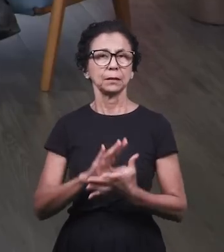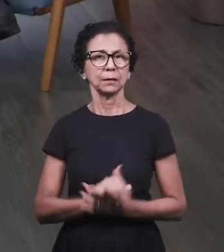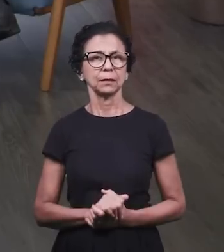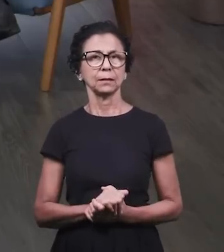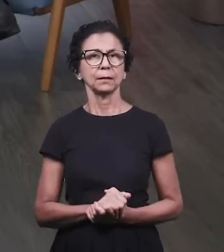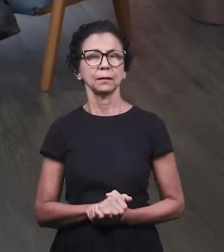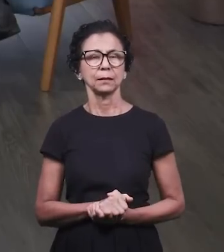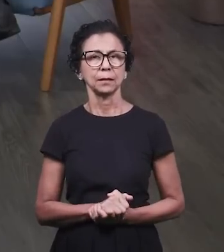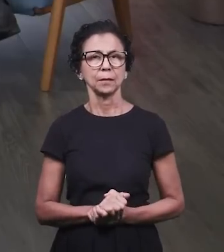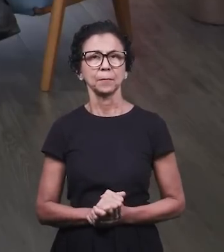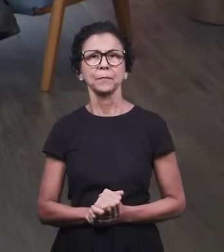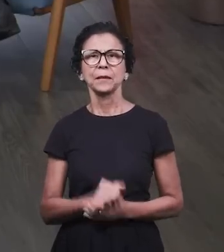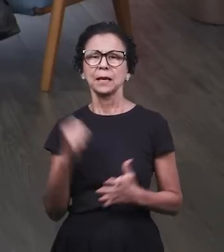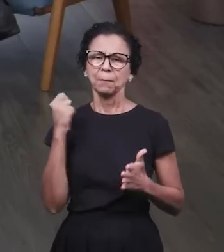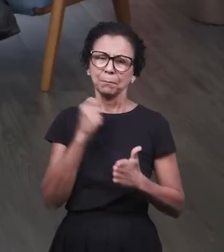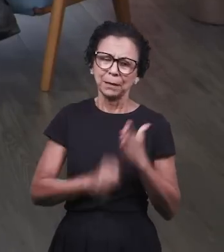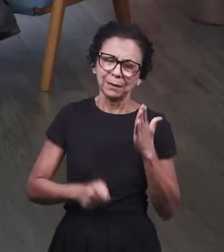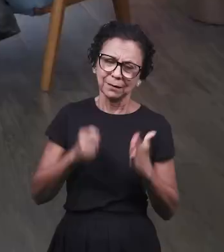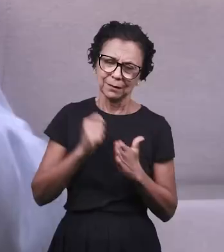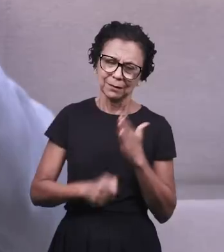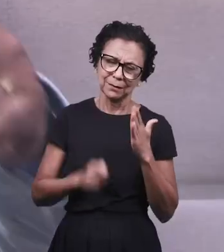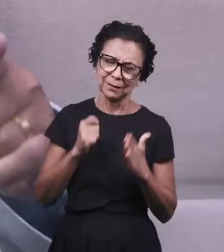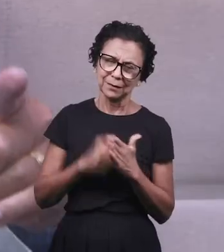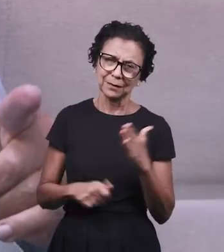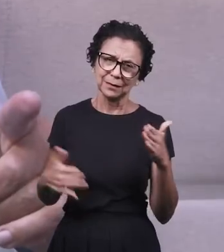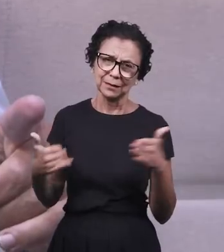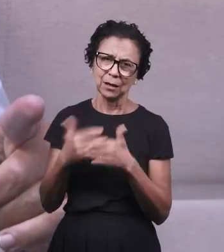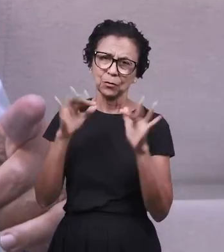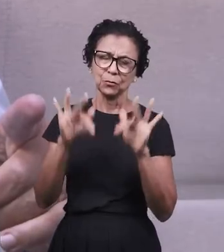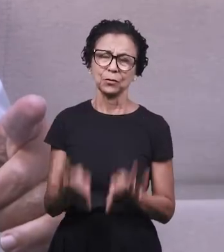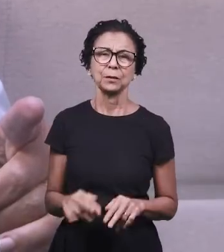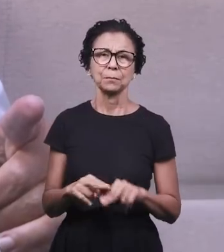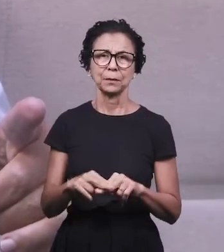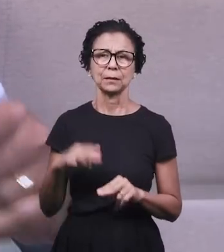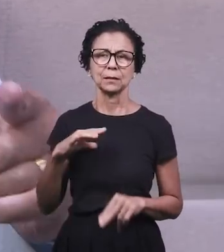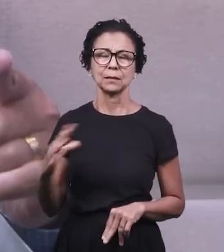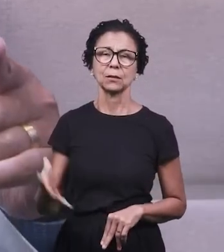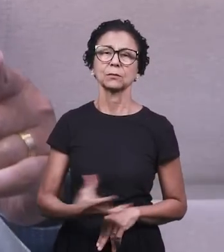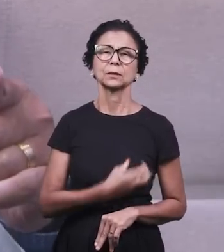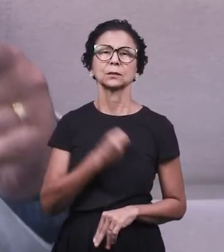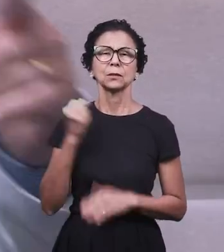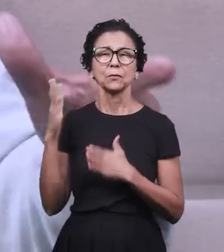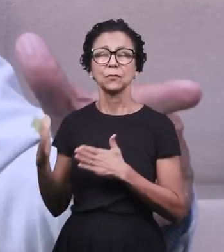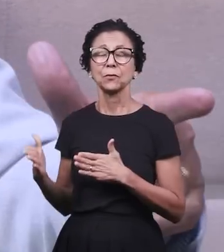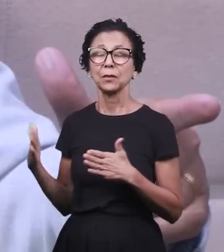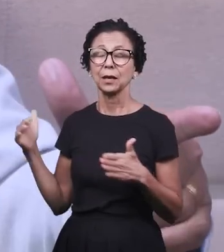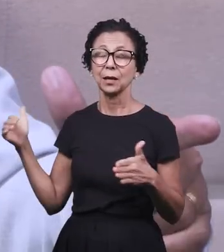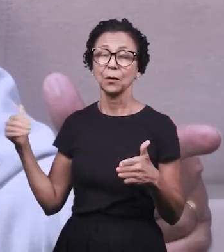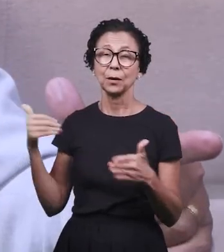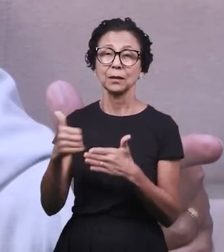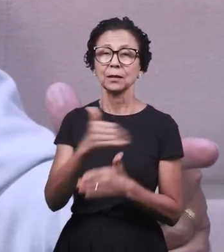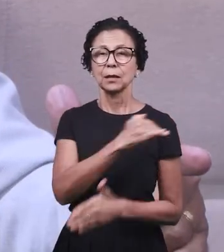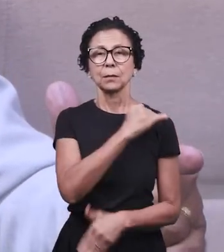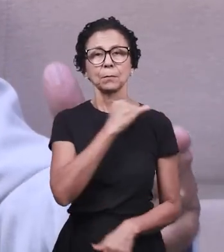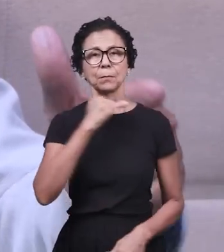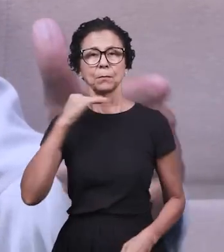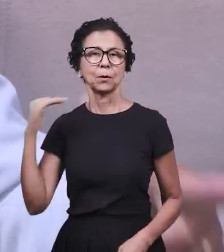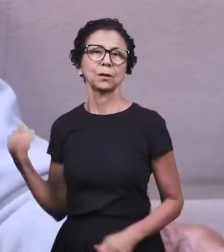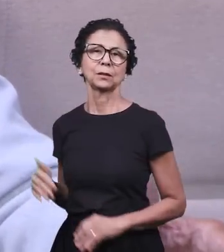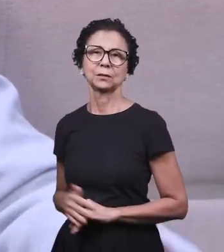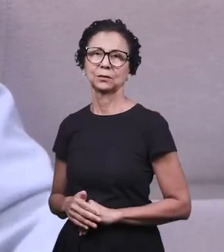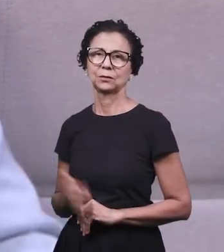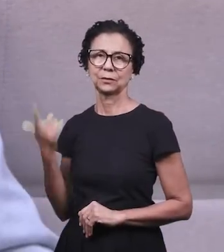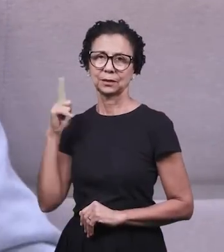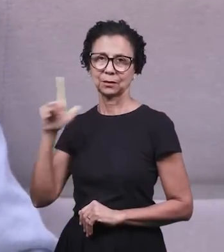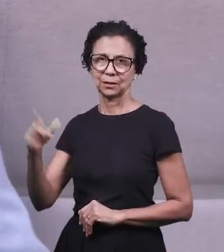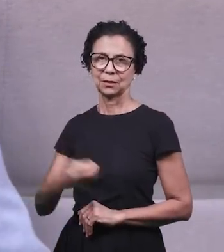comentário. Ela luta pela salvação até o fim. Ser fiel até a morte. Amém. E dar-te-ei